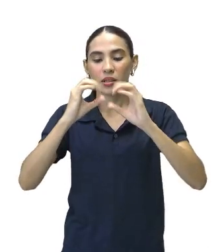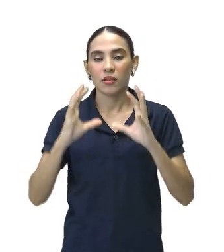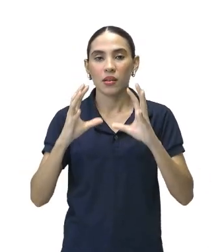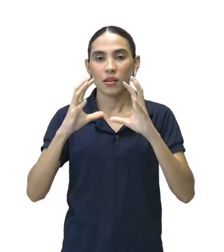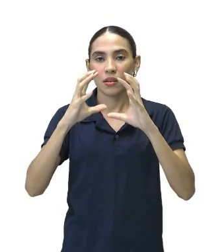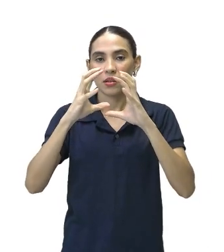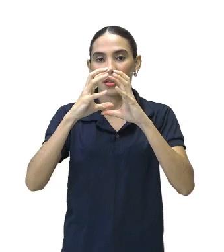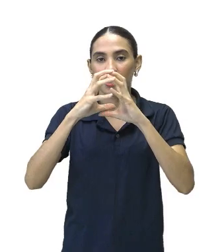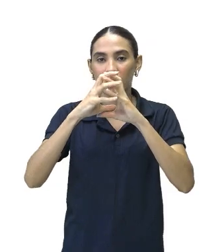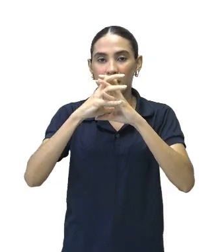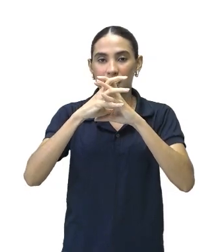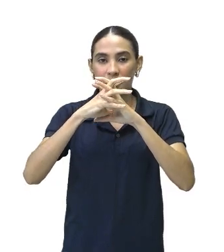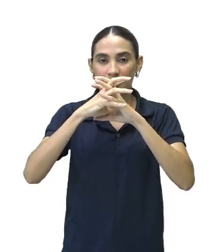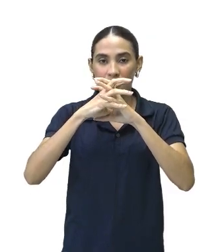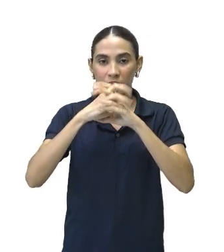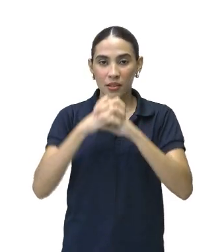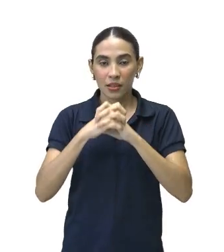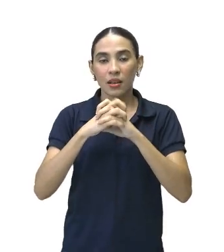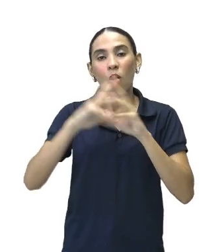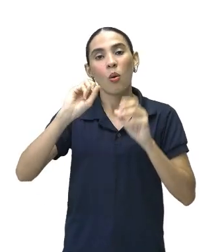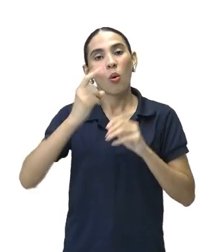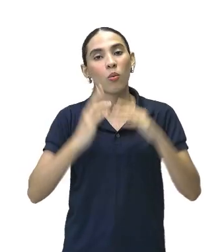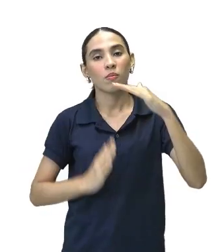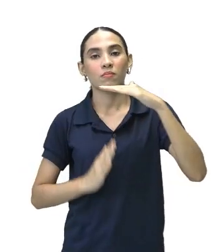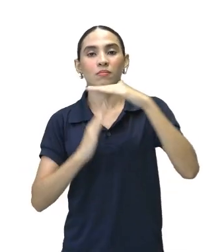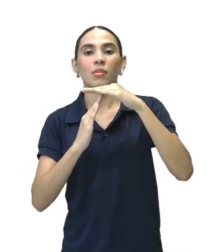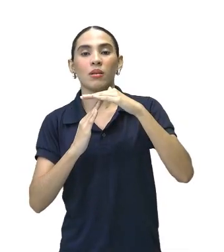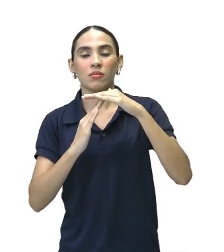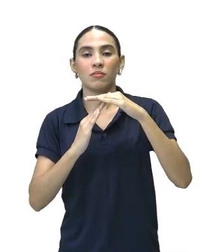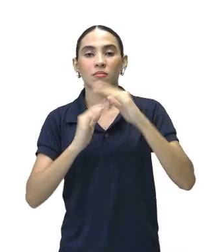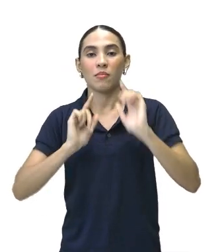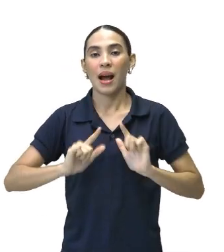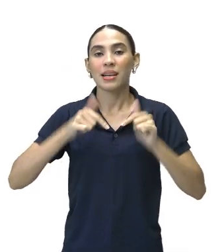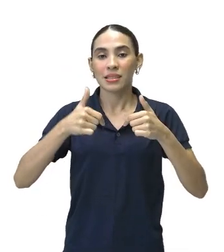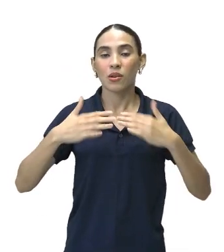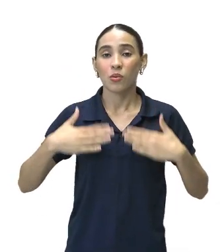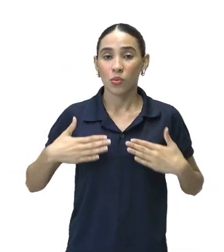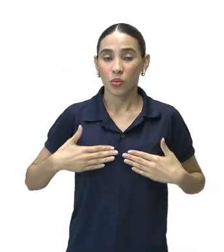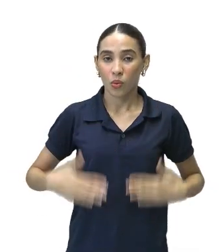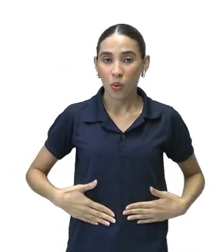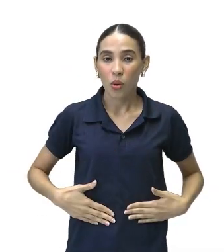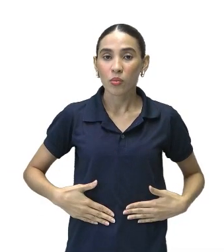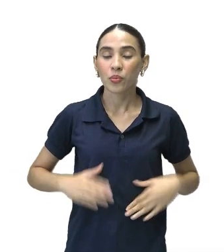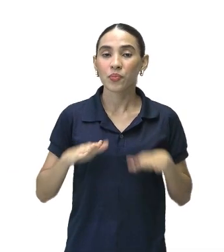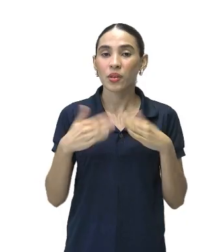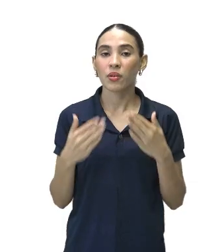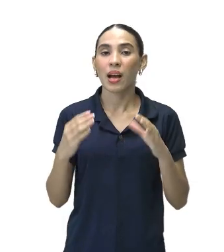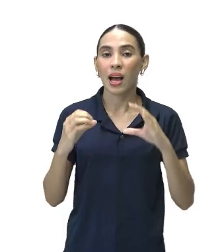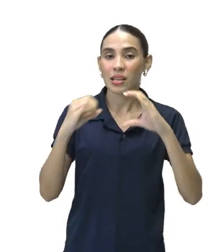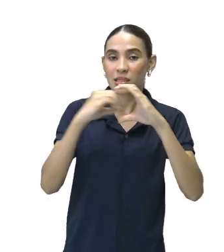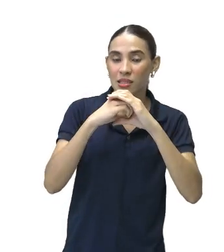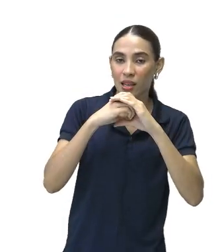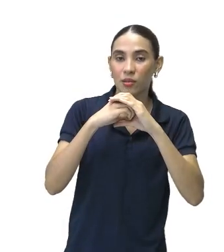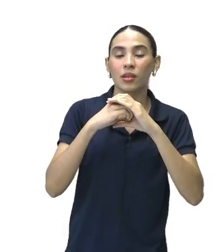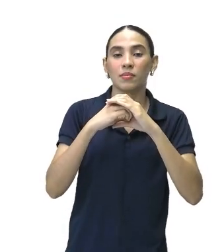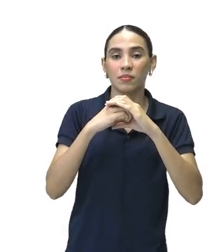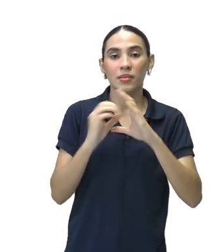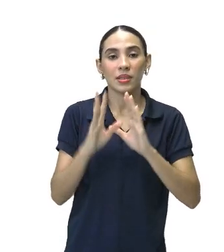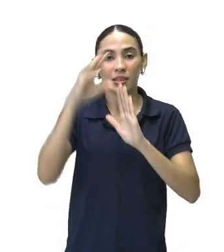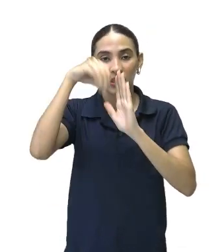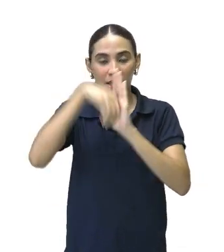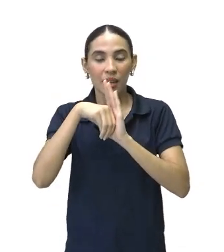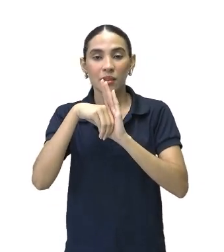receptor, ele ativa ou inibe uma função no corpo, tá? Onde essa célula está